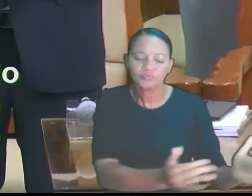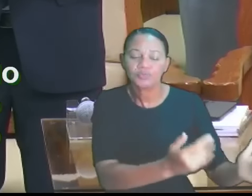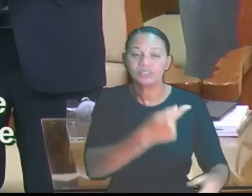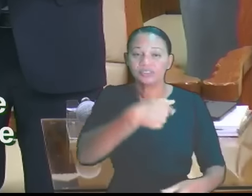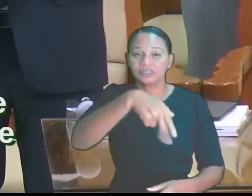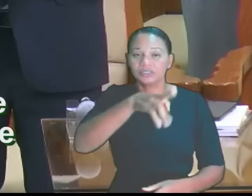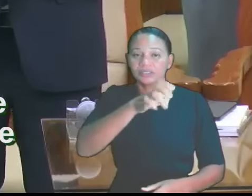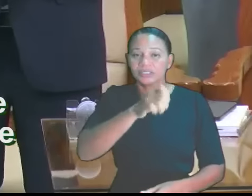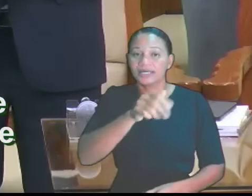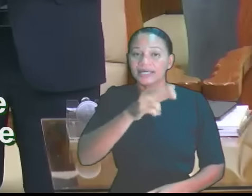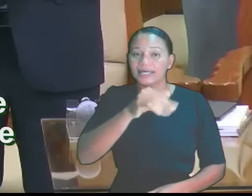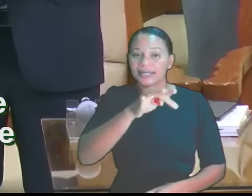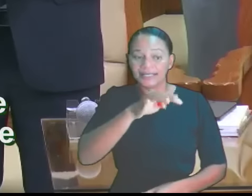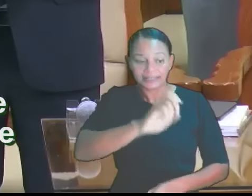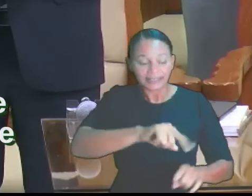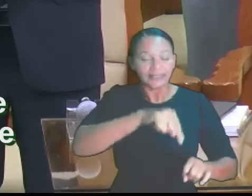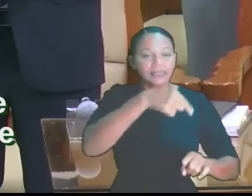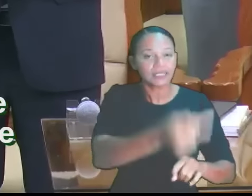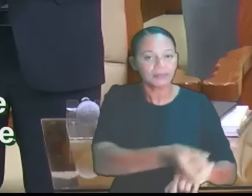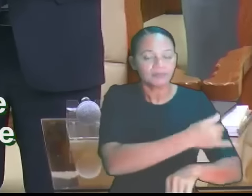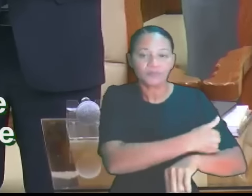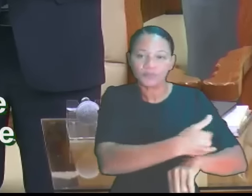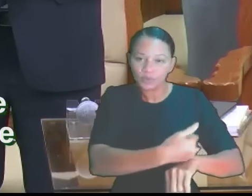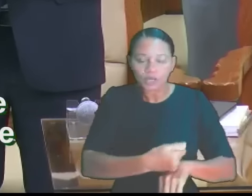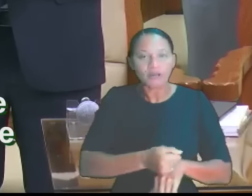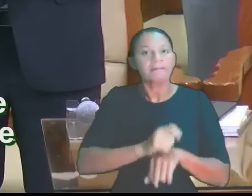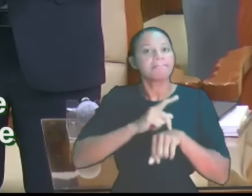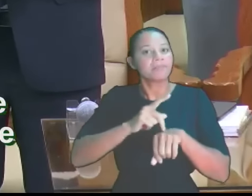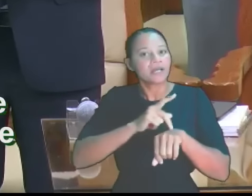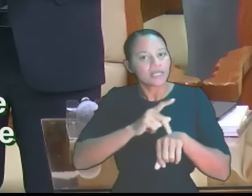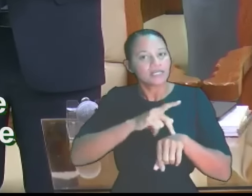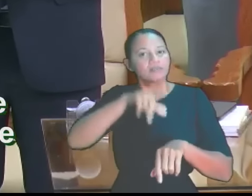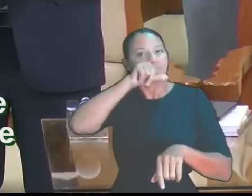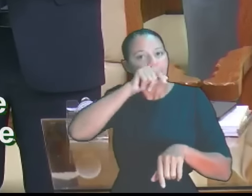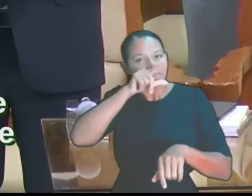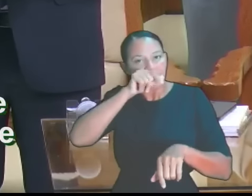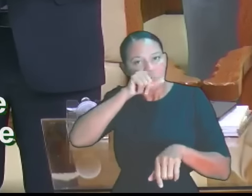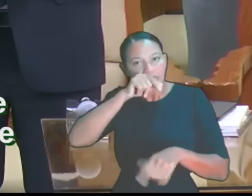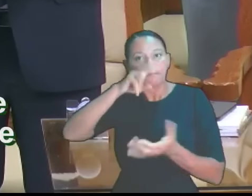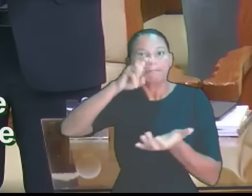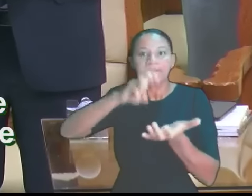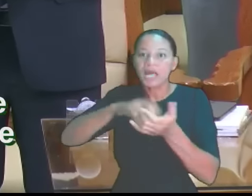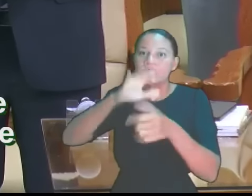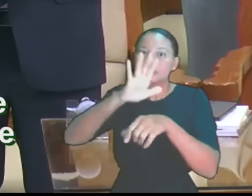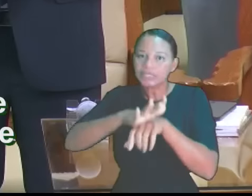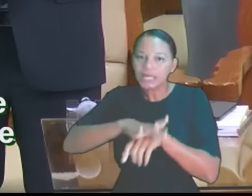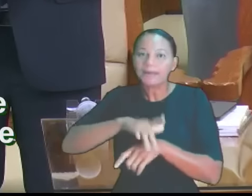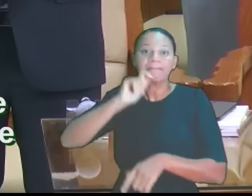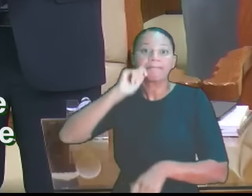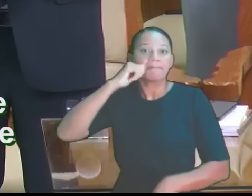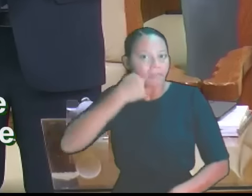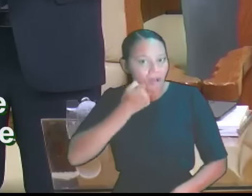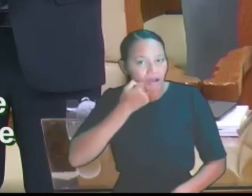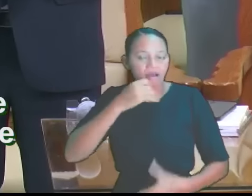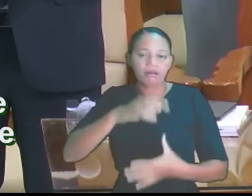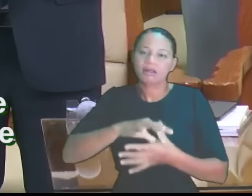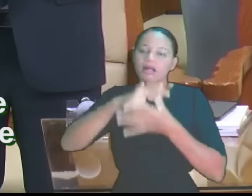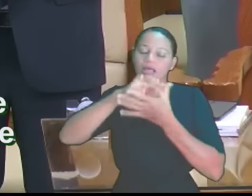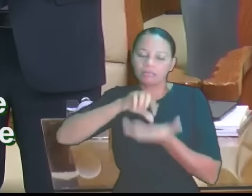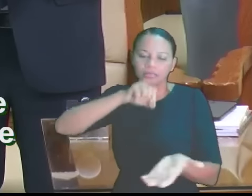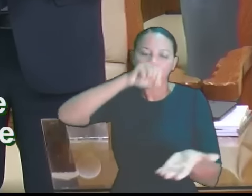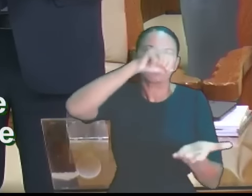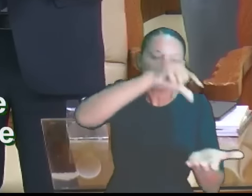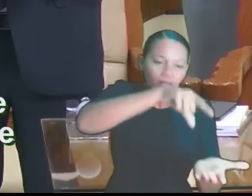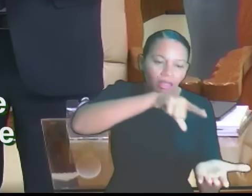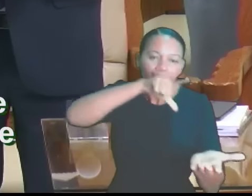Jordão. E os corvos lhe traziam pão e carne pela manhã, como pão e carne à